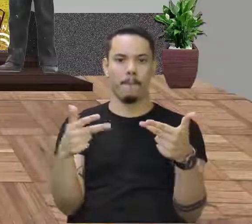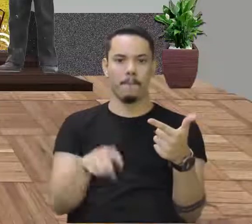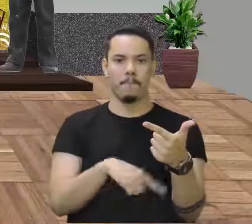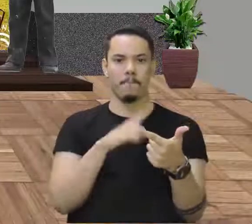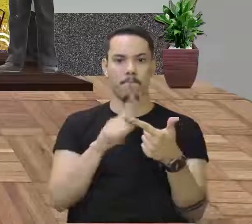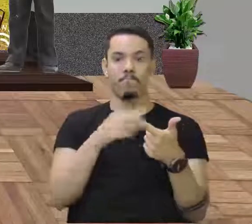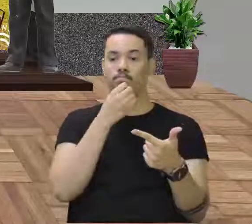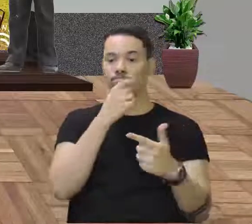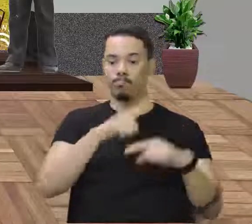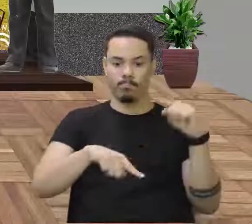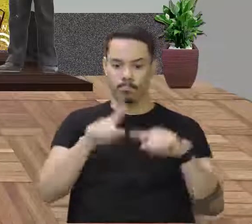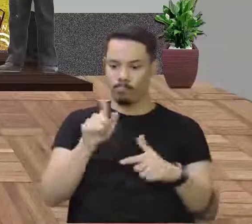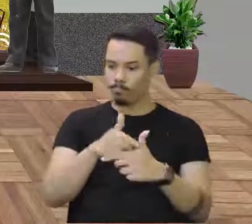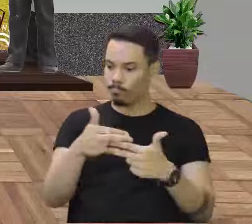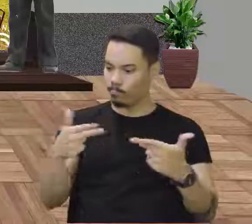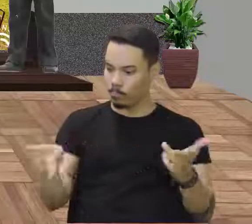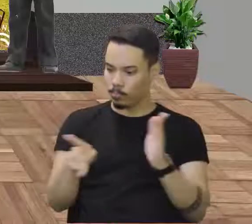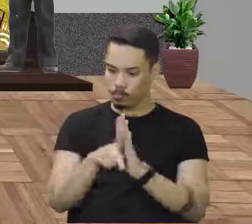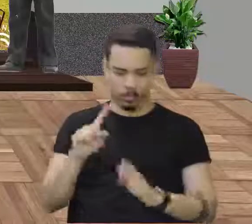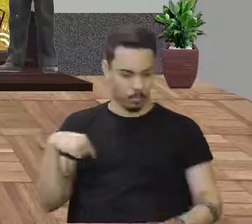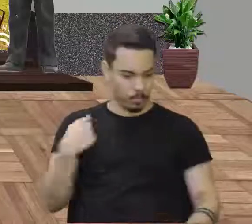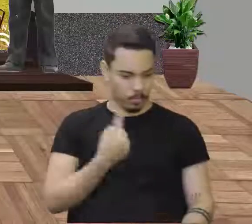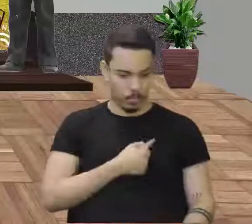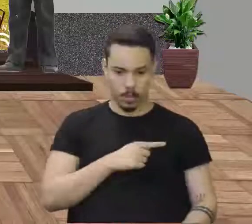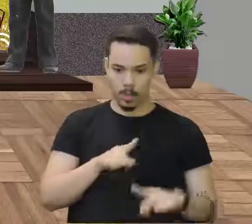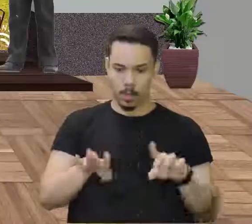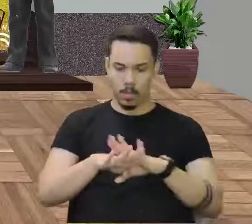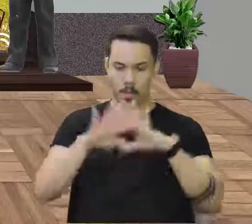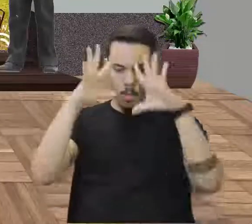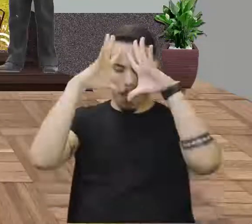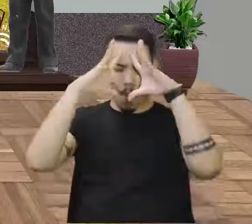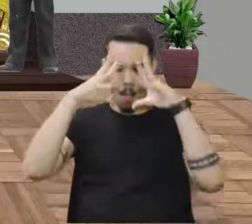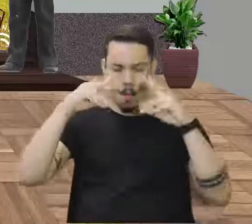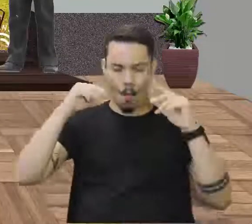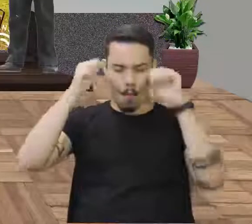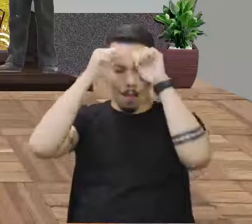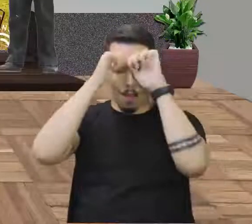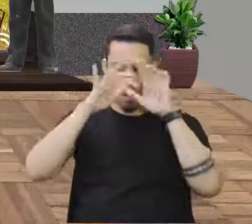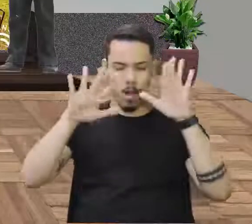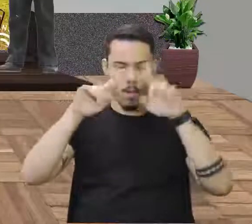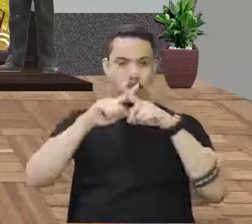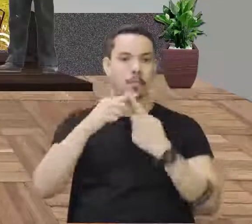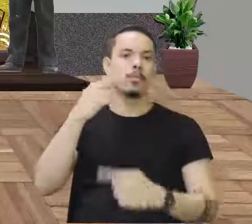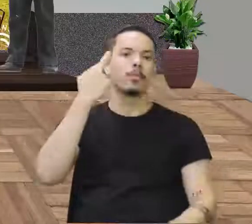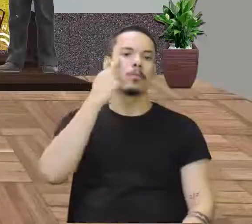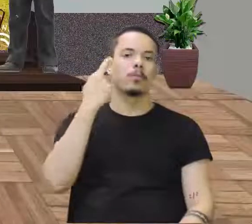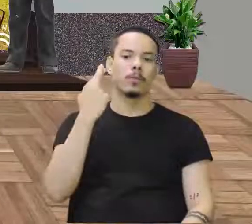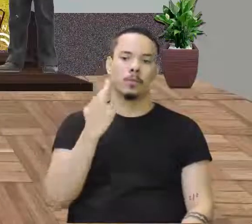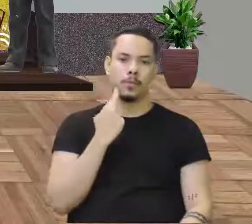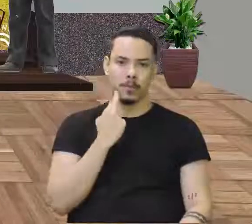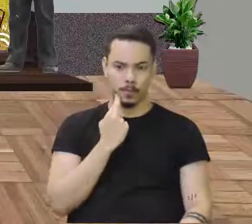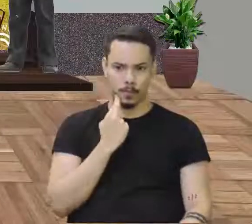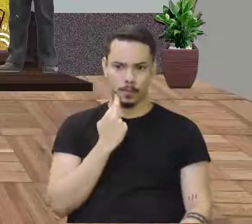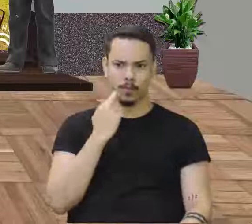no seu bem material e imaterial. Mas Rondônia